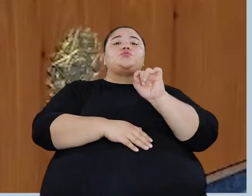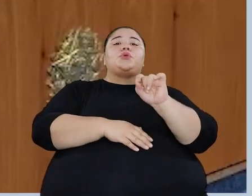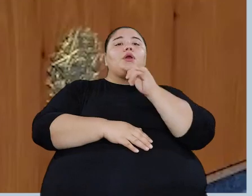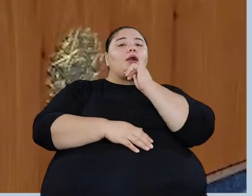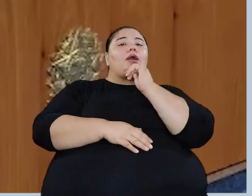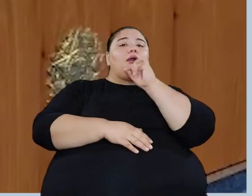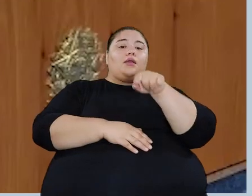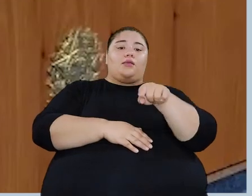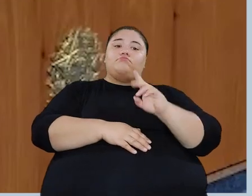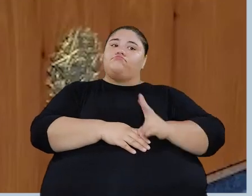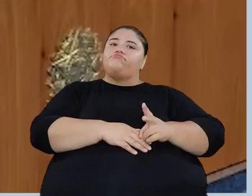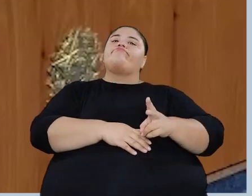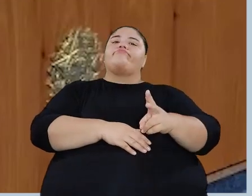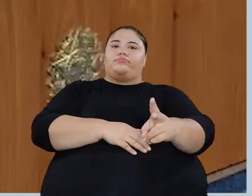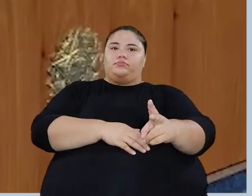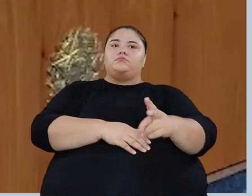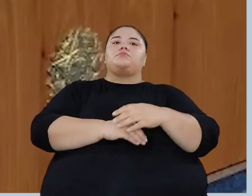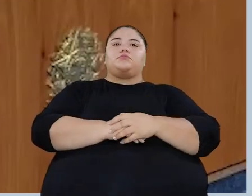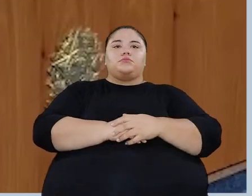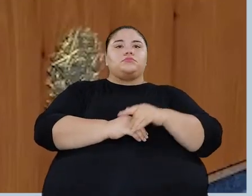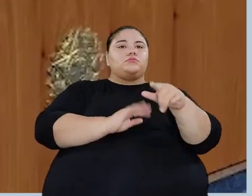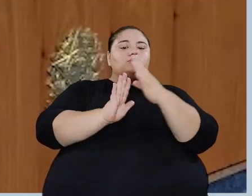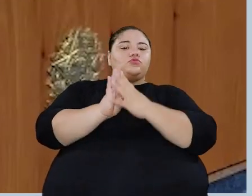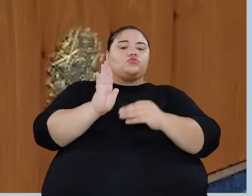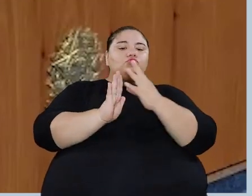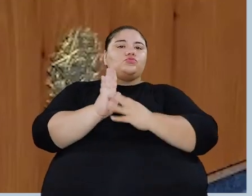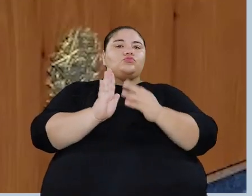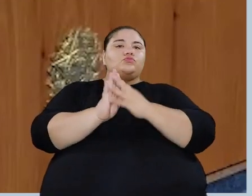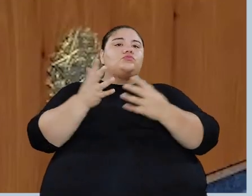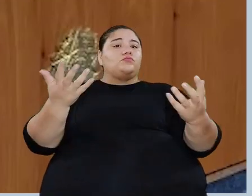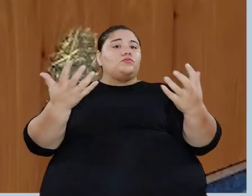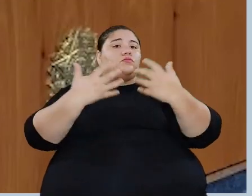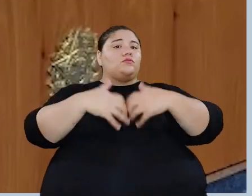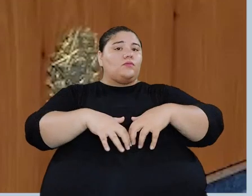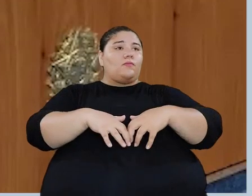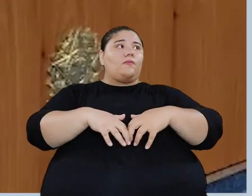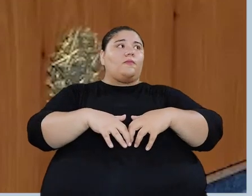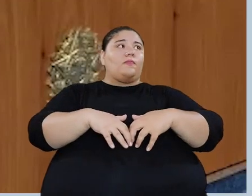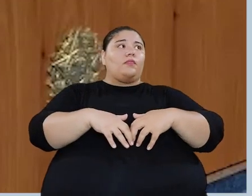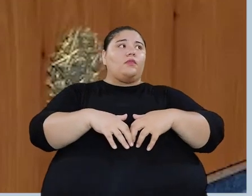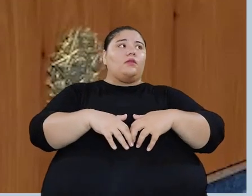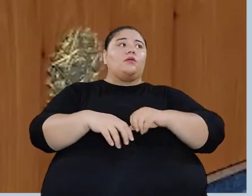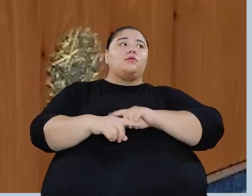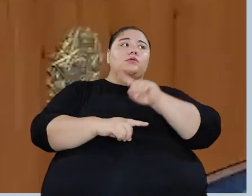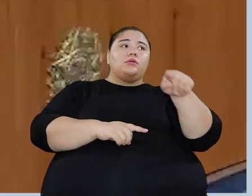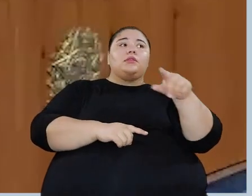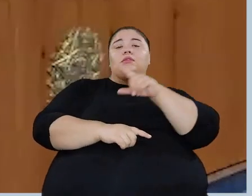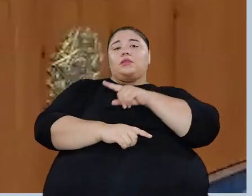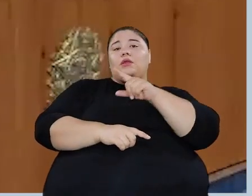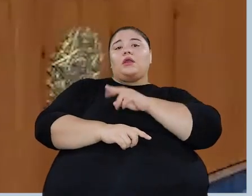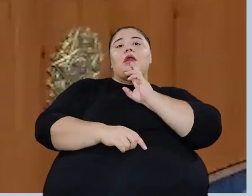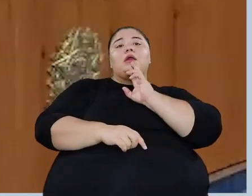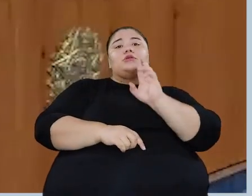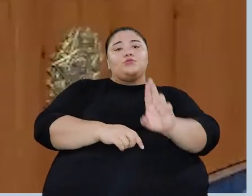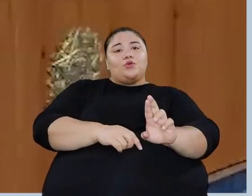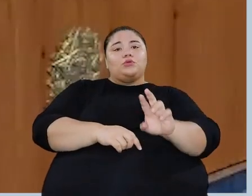ele esteja dominando esse modelo em funcionamento, para que tenha ali as